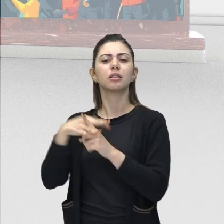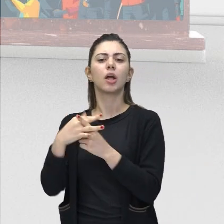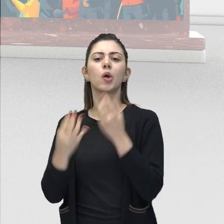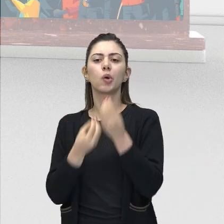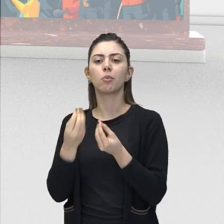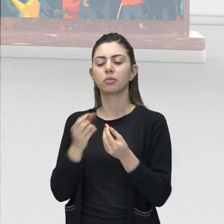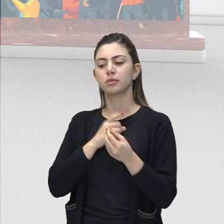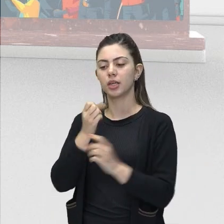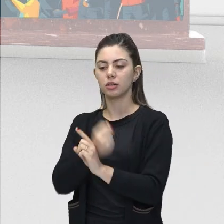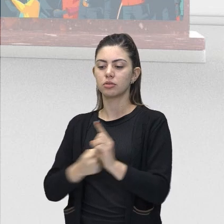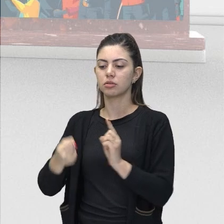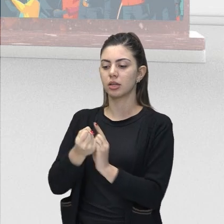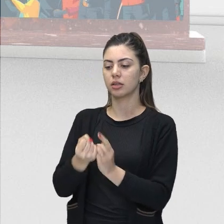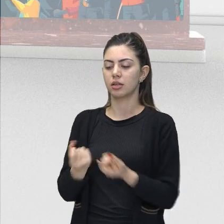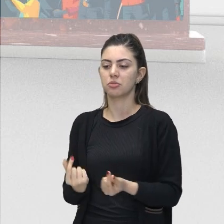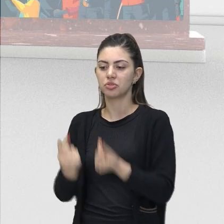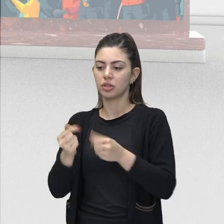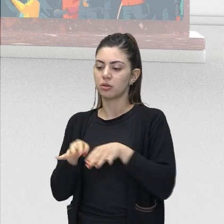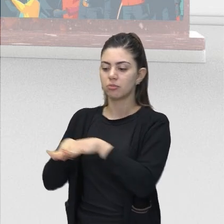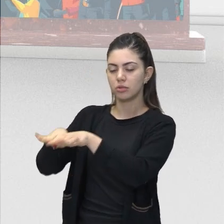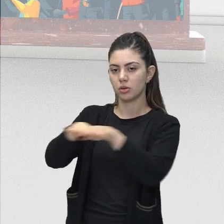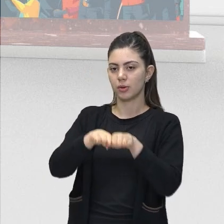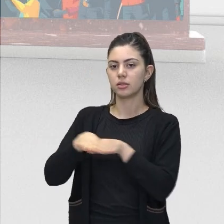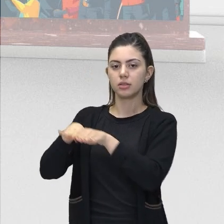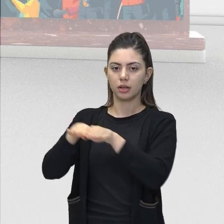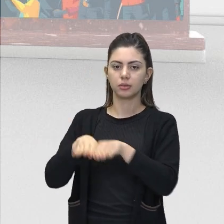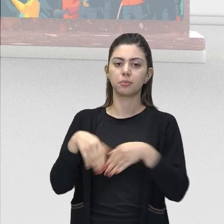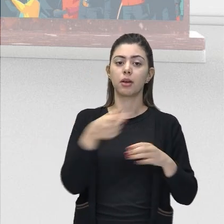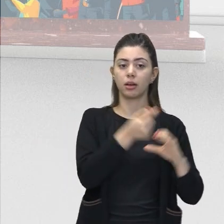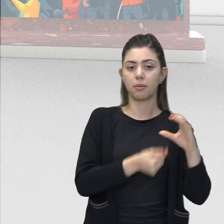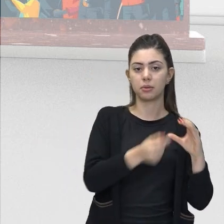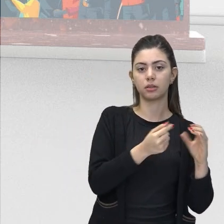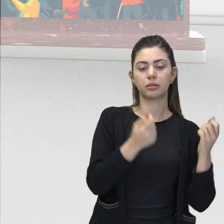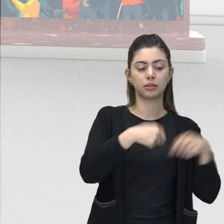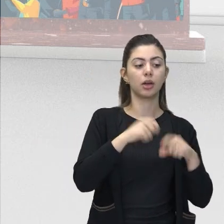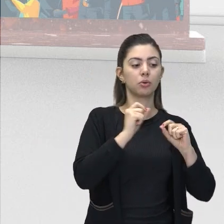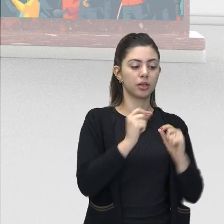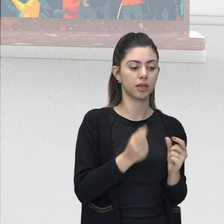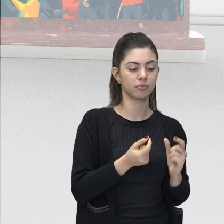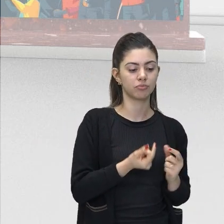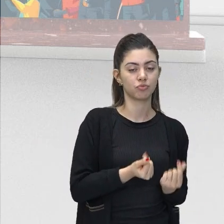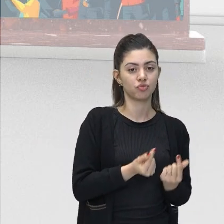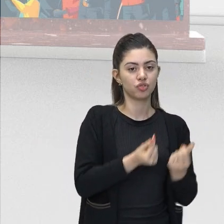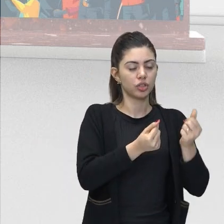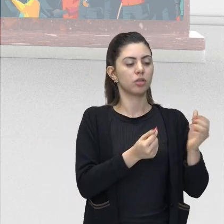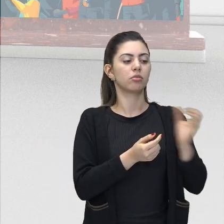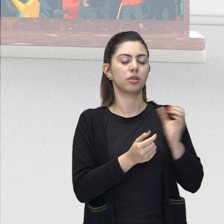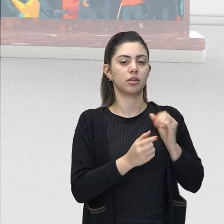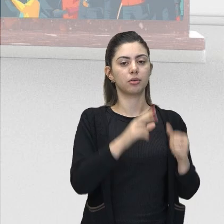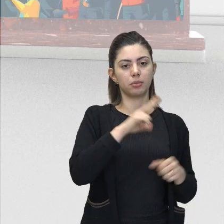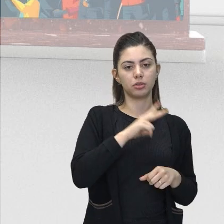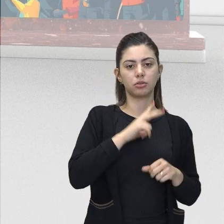e riqueza. No capitalismo, a gente tem a obtenção de lucro e o acúmulo de riqueza. No capitalismo, a